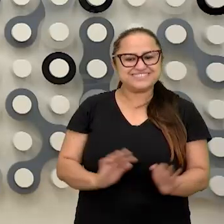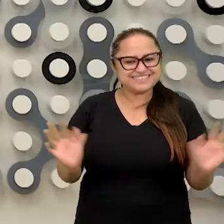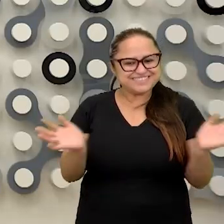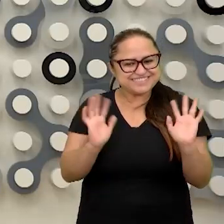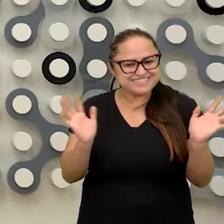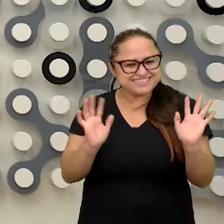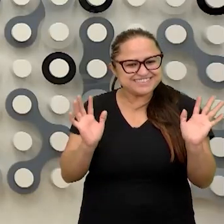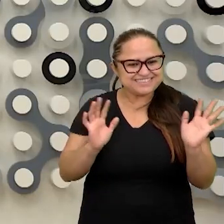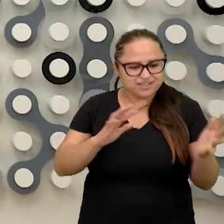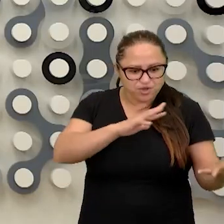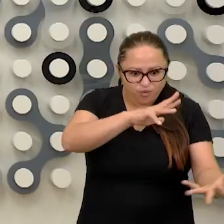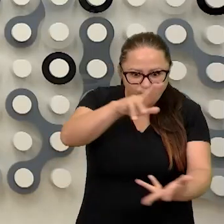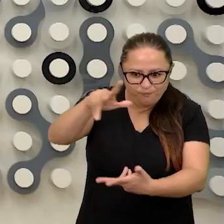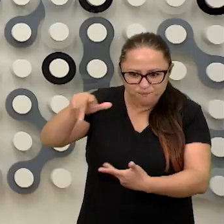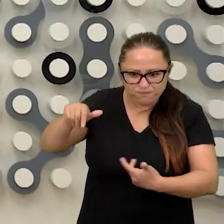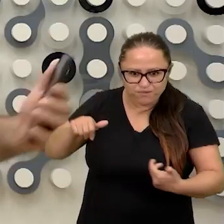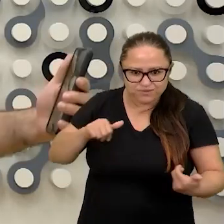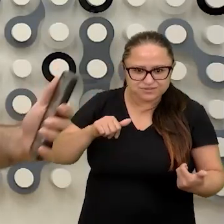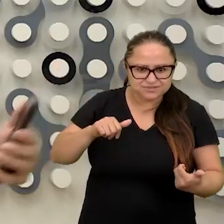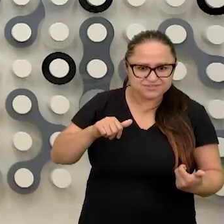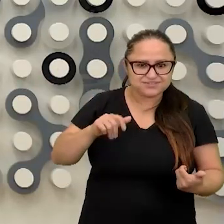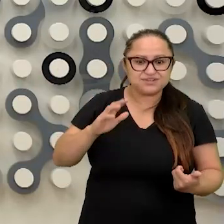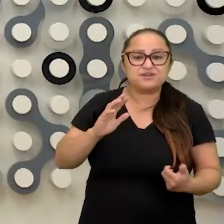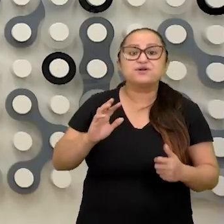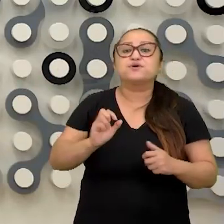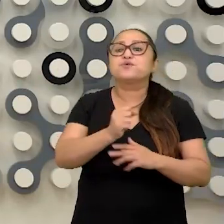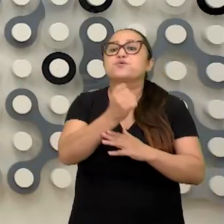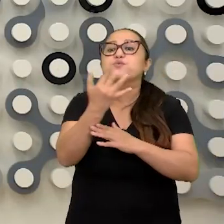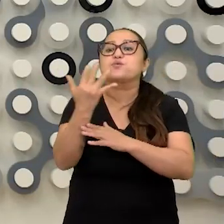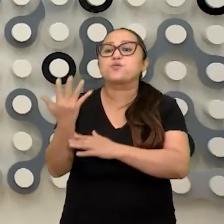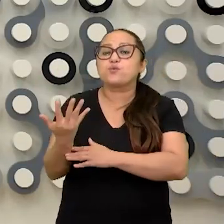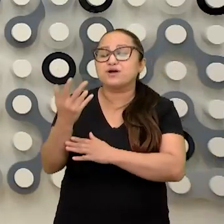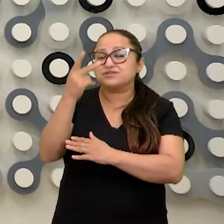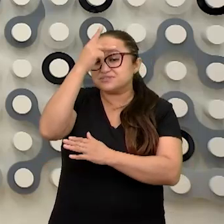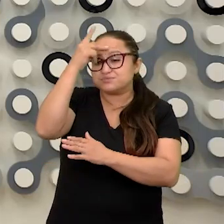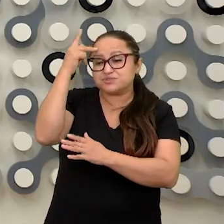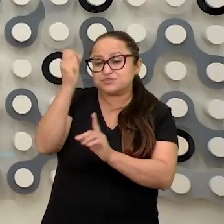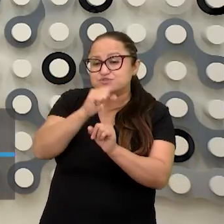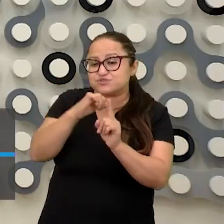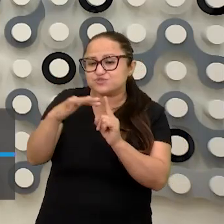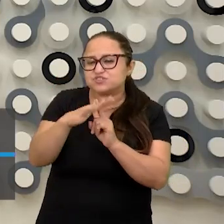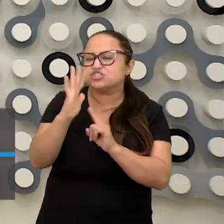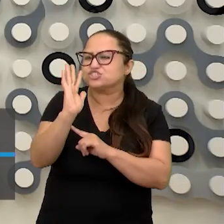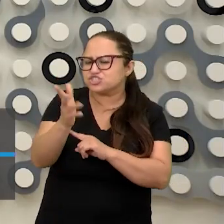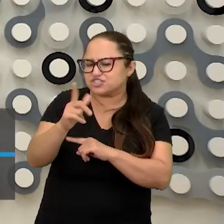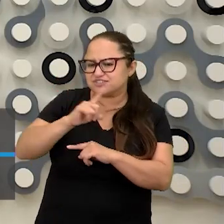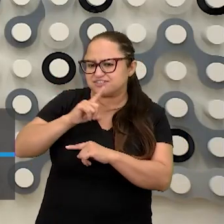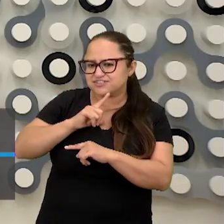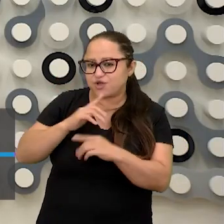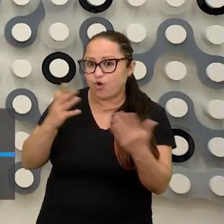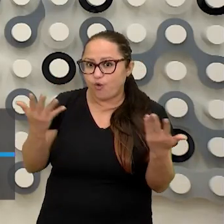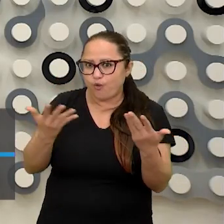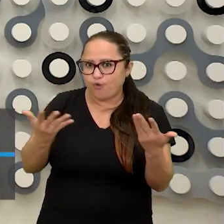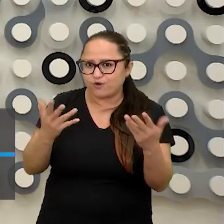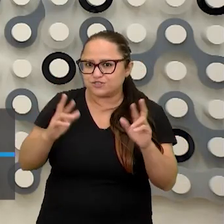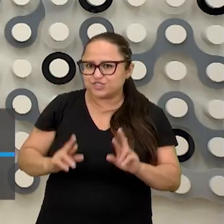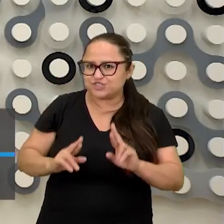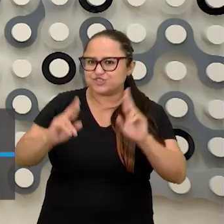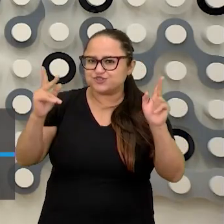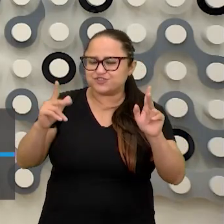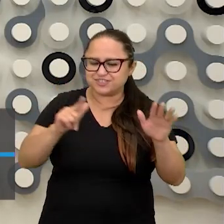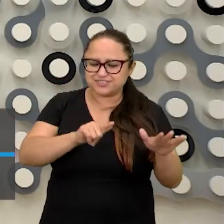Ora, o mundo gira, não é mesmo? Quantas duplas já não passam por aqui de sociologia? Hoje é uma dupla diferente da